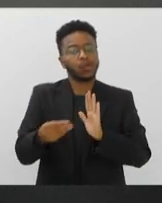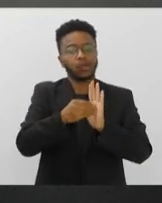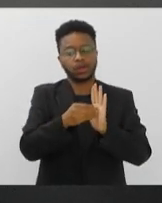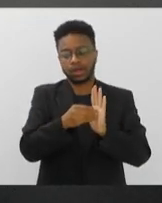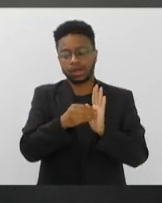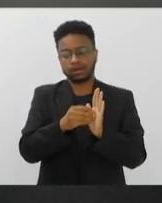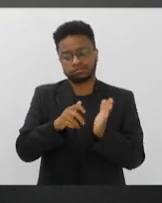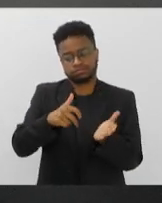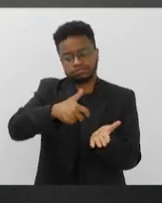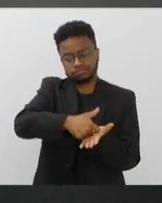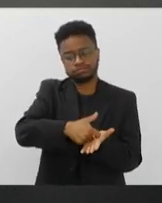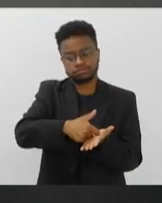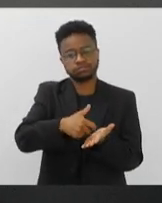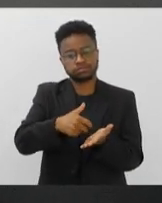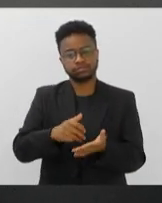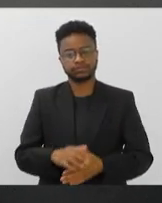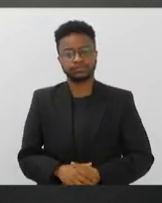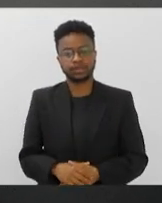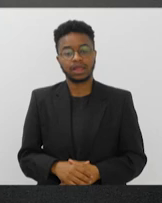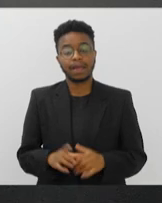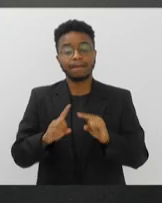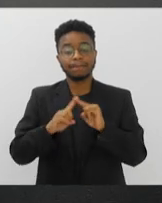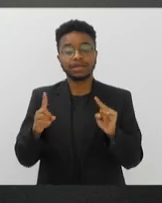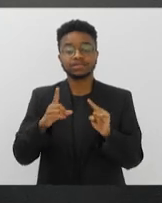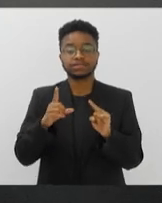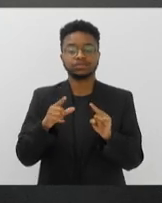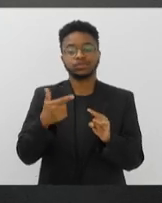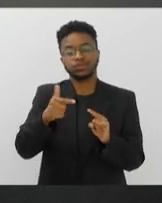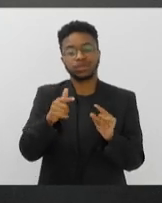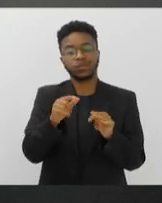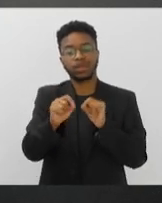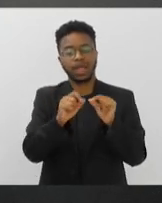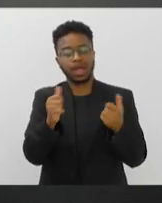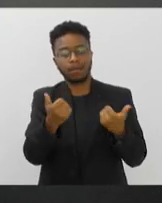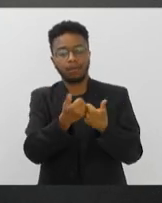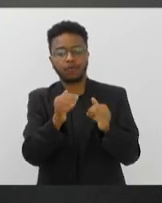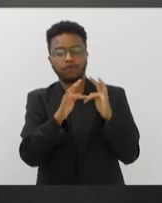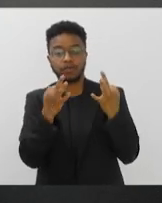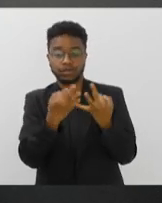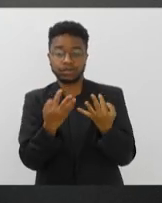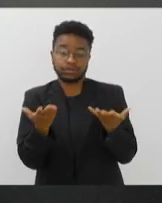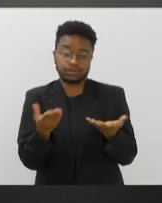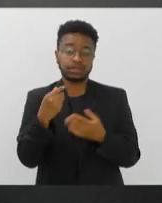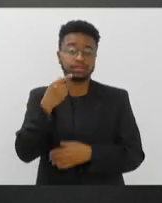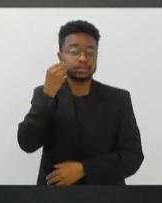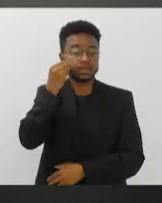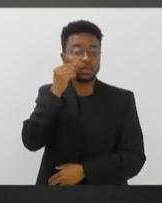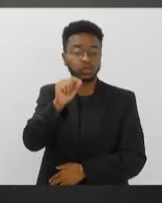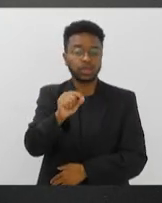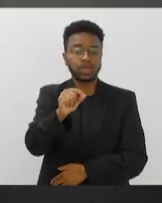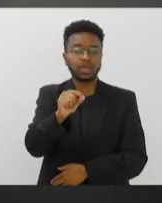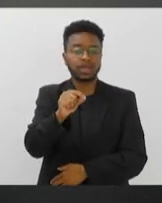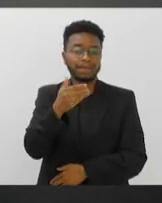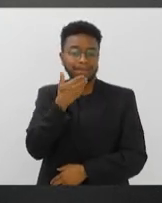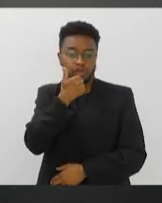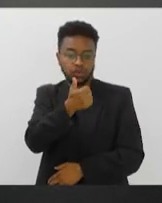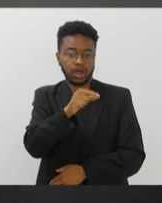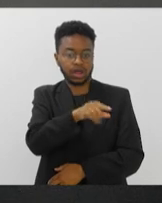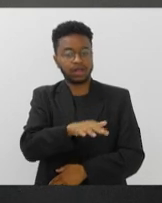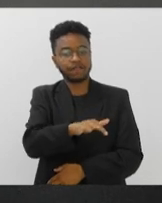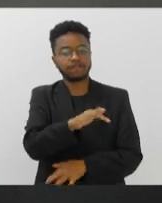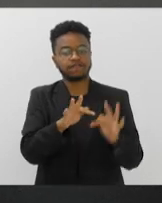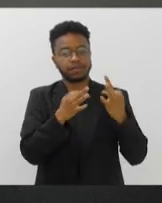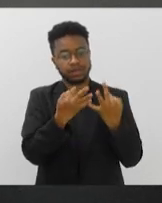tem processo de adoção não tem são desão do Poder familiar ali é uma tentativa embrionária de recuperar essa família e ali nós vamos